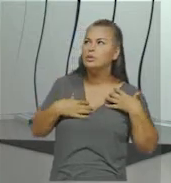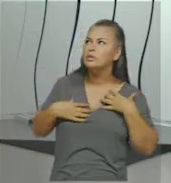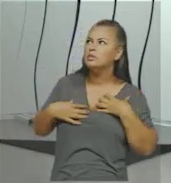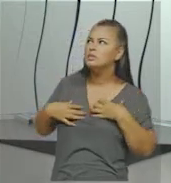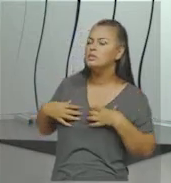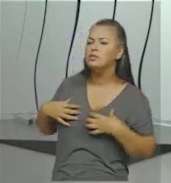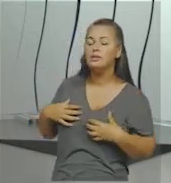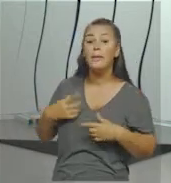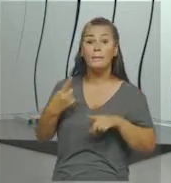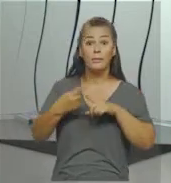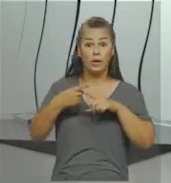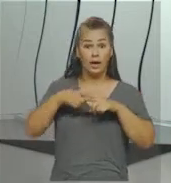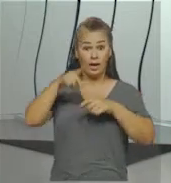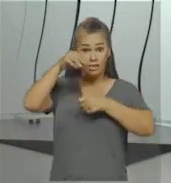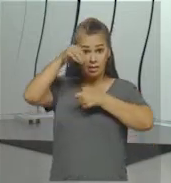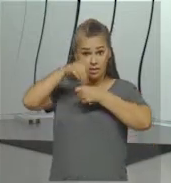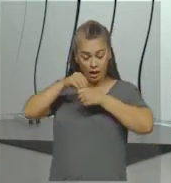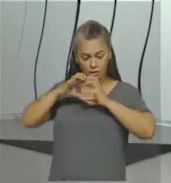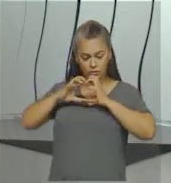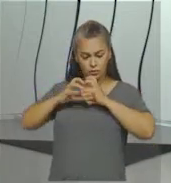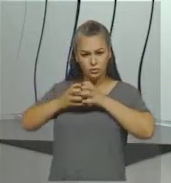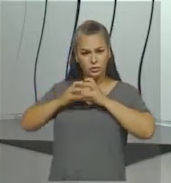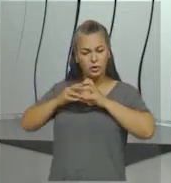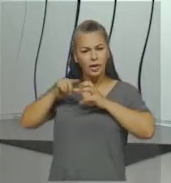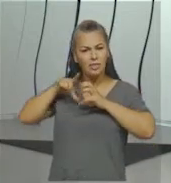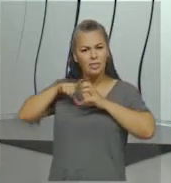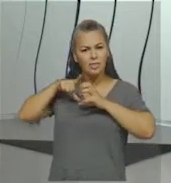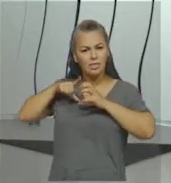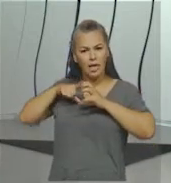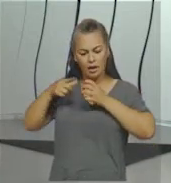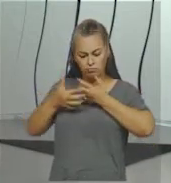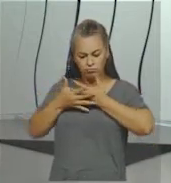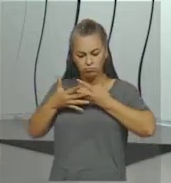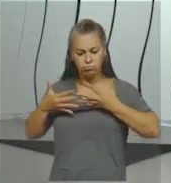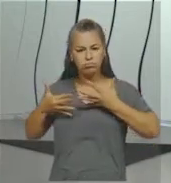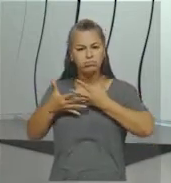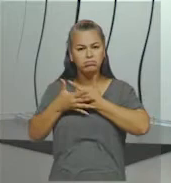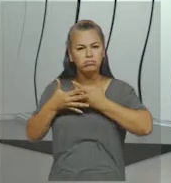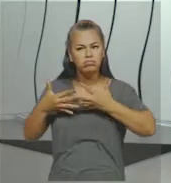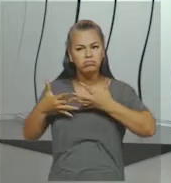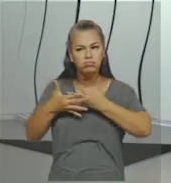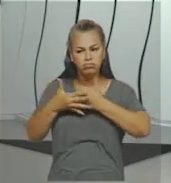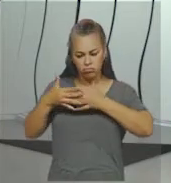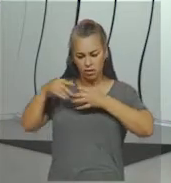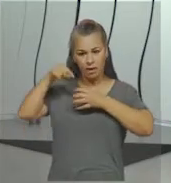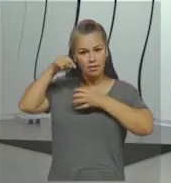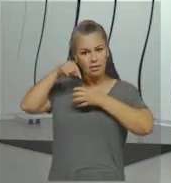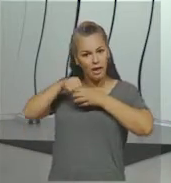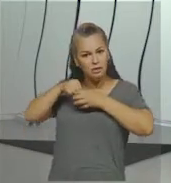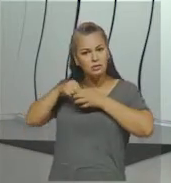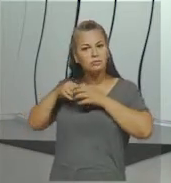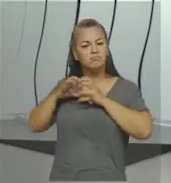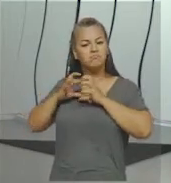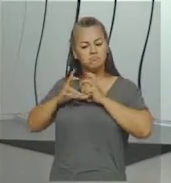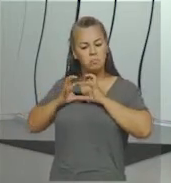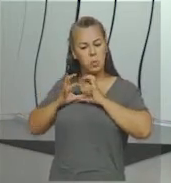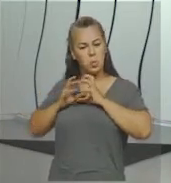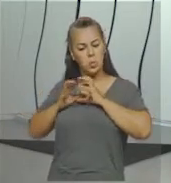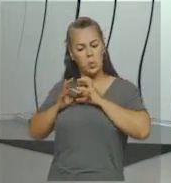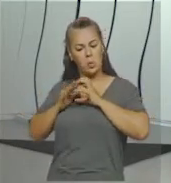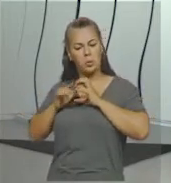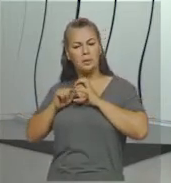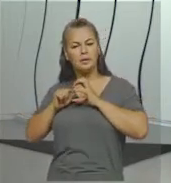nosso cérebro receptores para esses canabidióides, que são substâncias, né, que vêm aqui